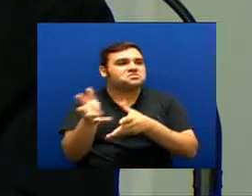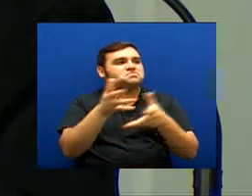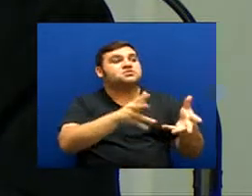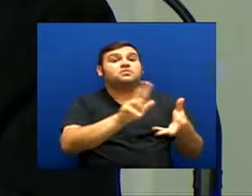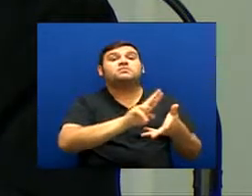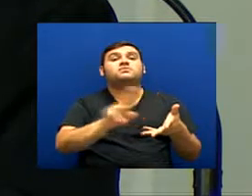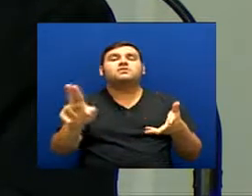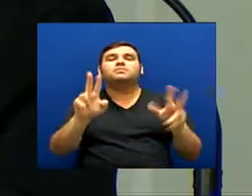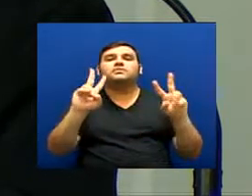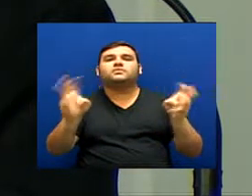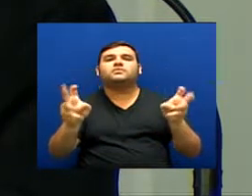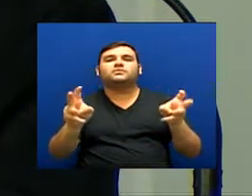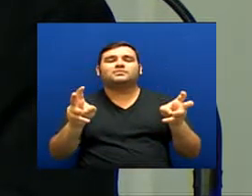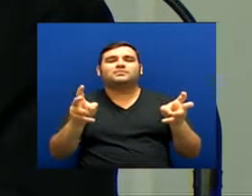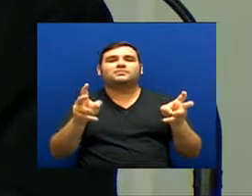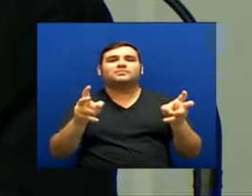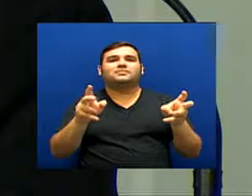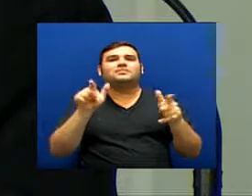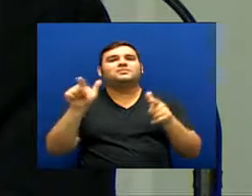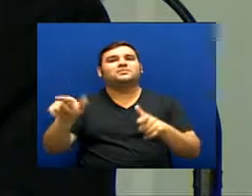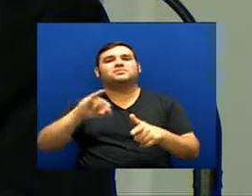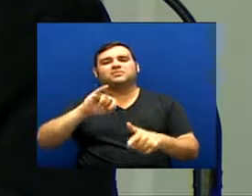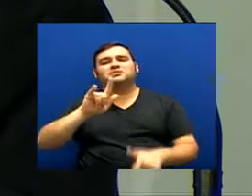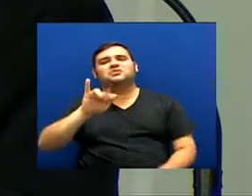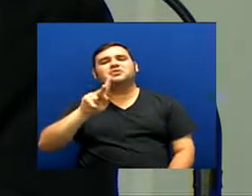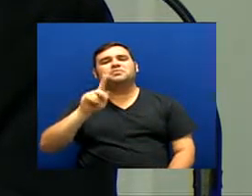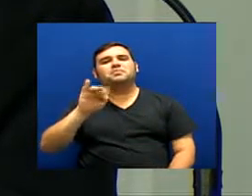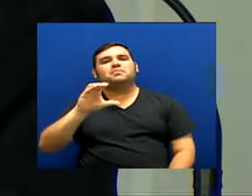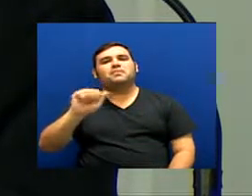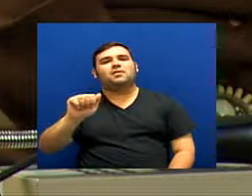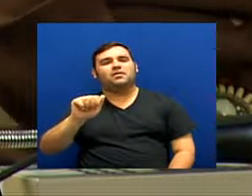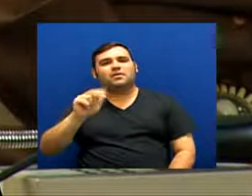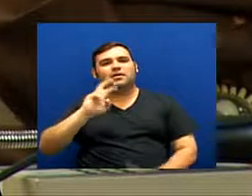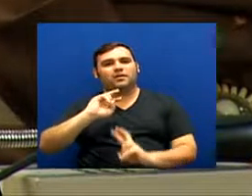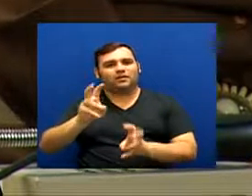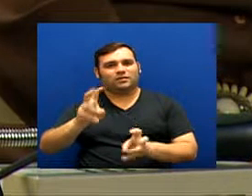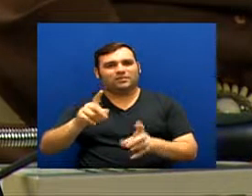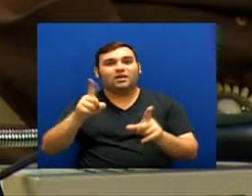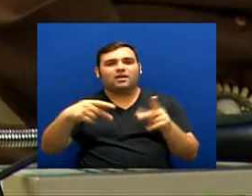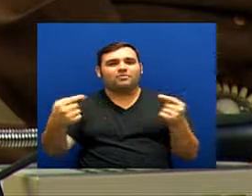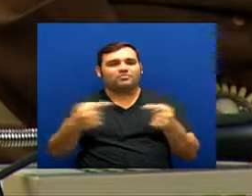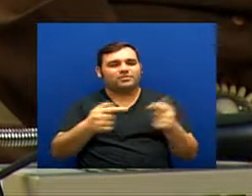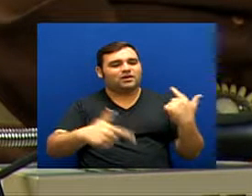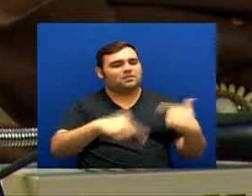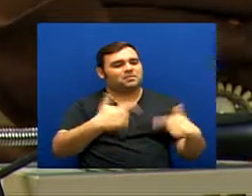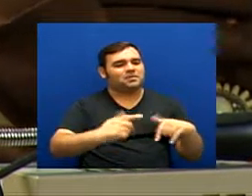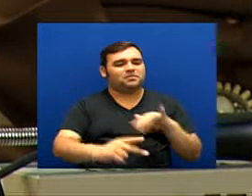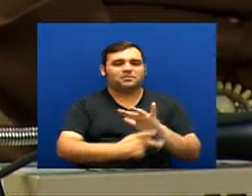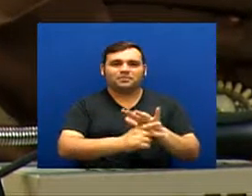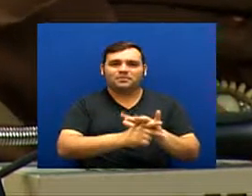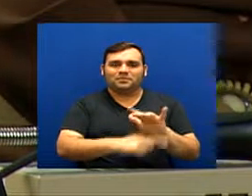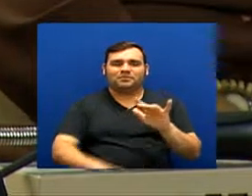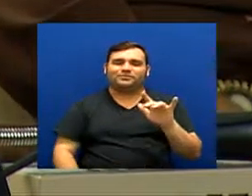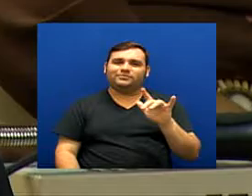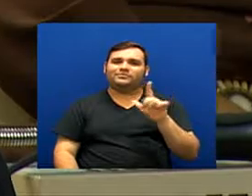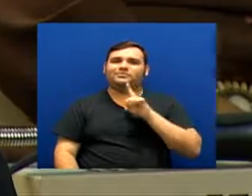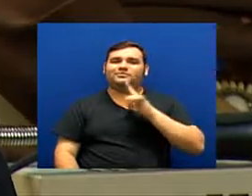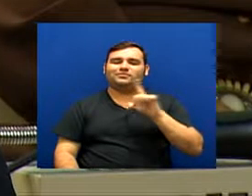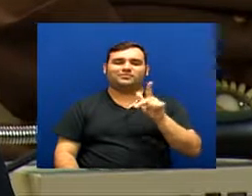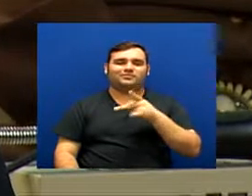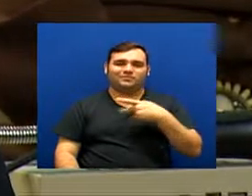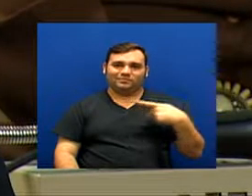dá testemunho de conversão. Ele testemunha que há muitos e muitos anos vale